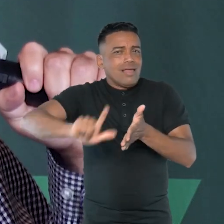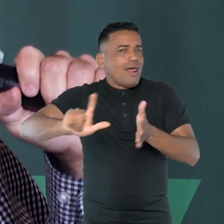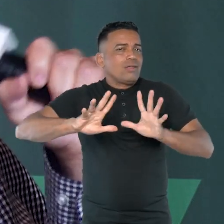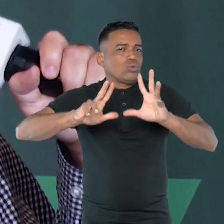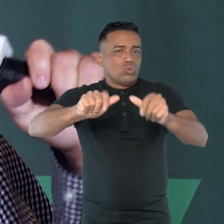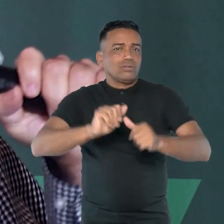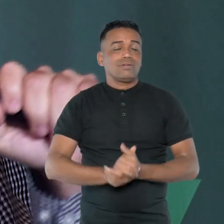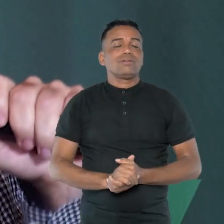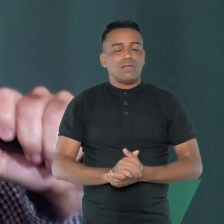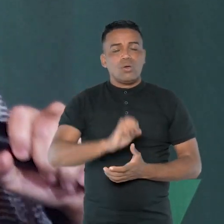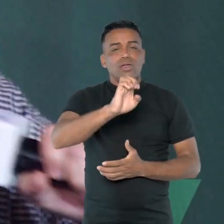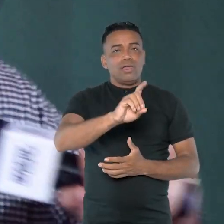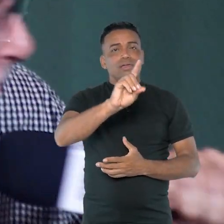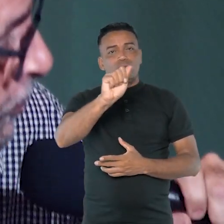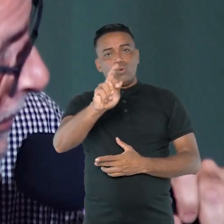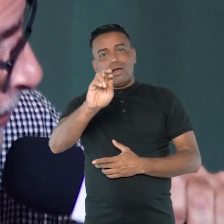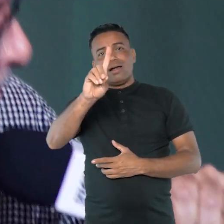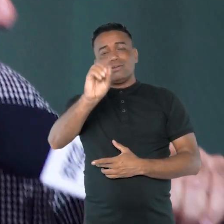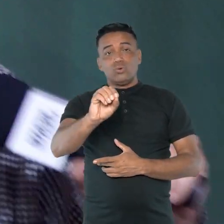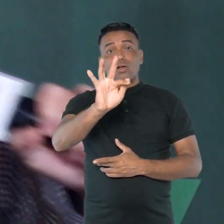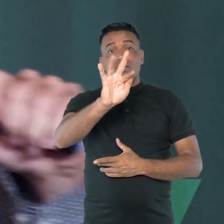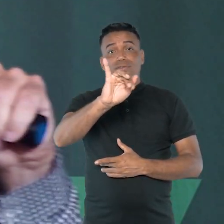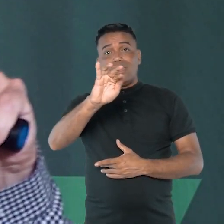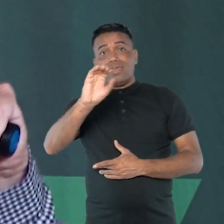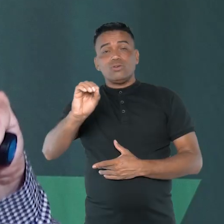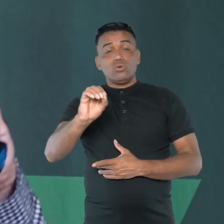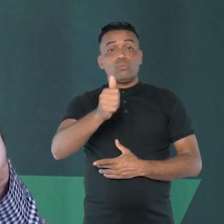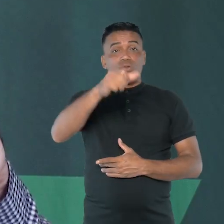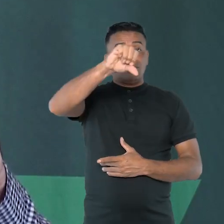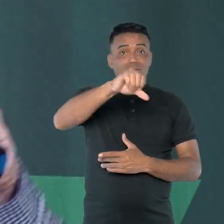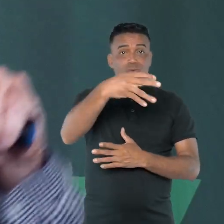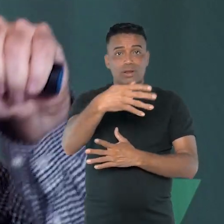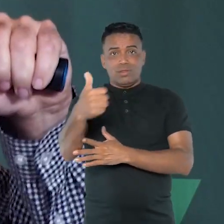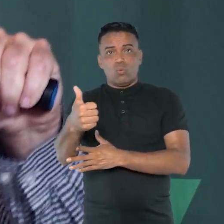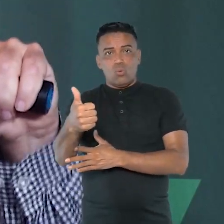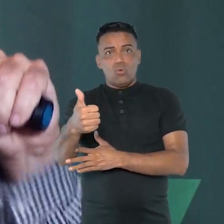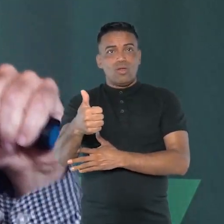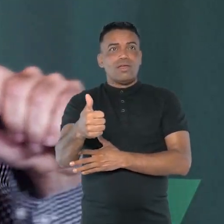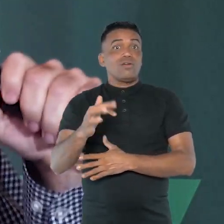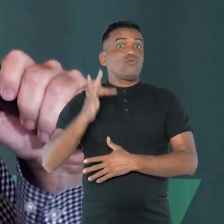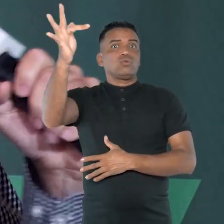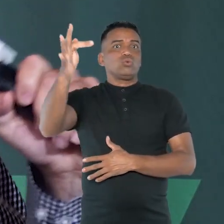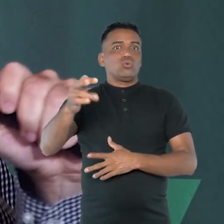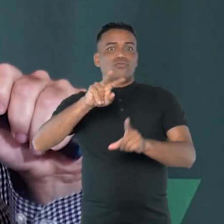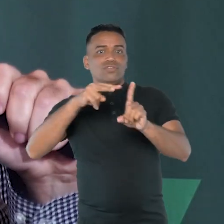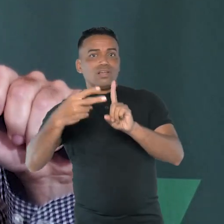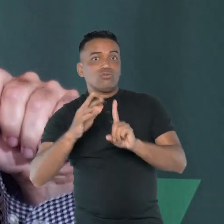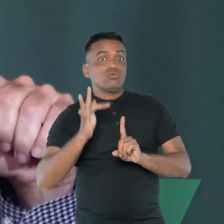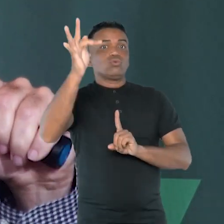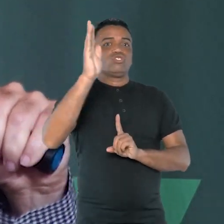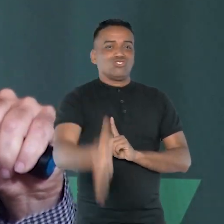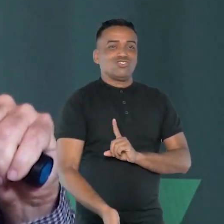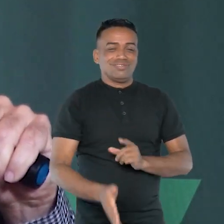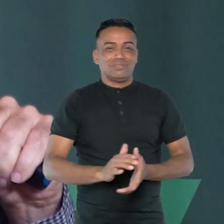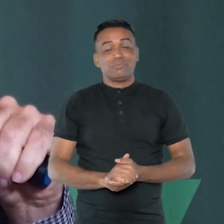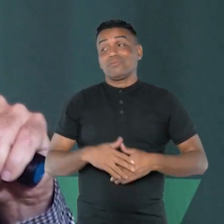literária? Eduardo Frieiro, 1941. Ele já fazia essa profecia. Então veja como o que você está dizendo, Afonso.